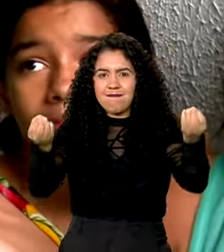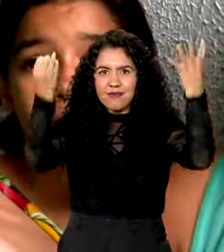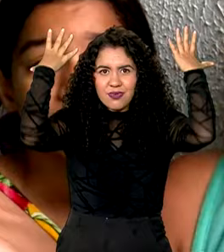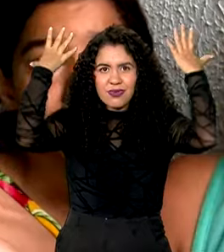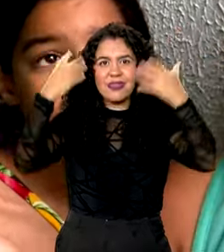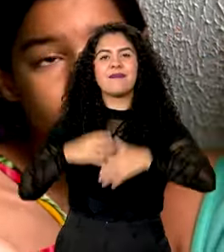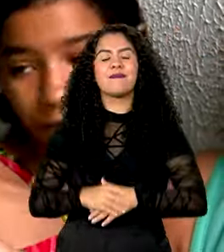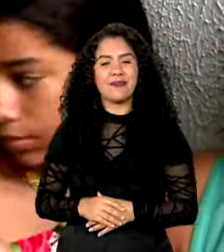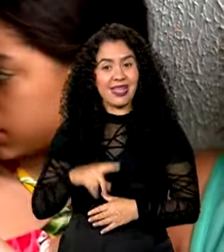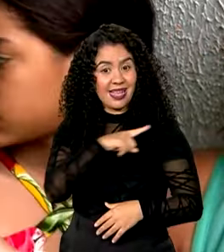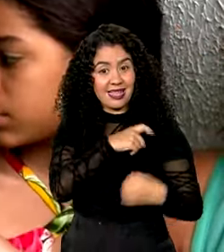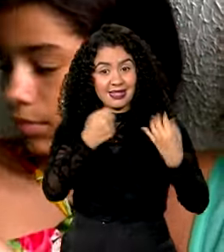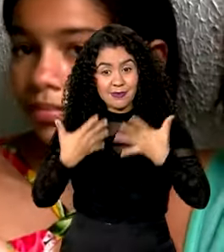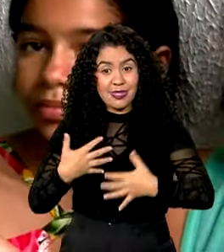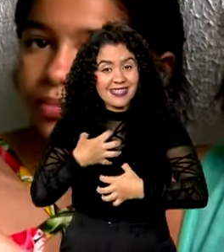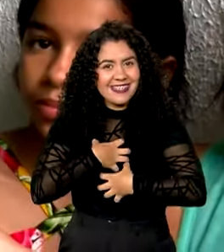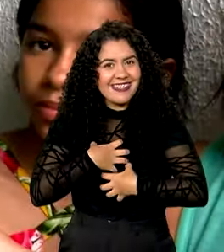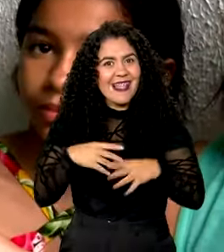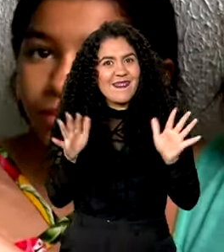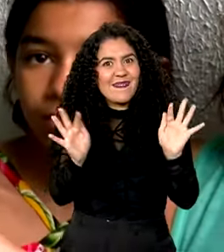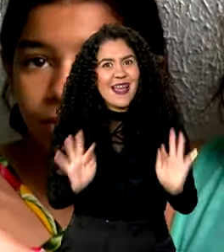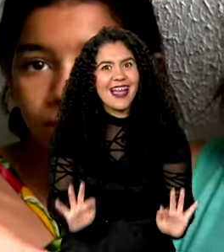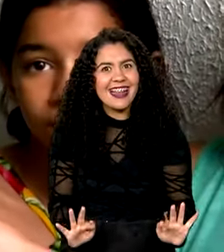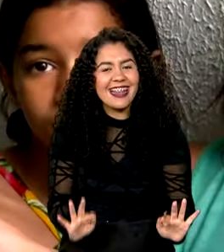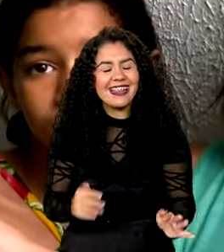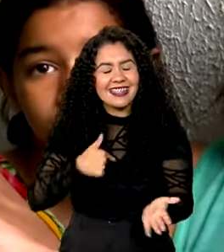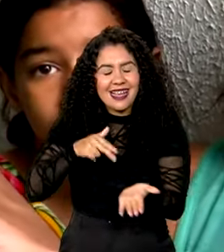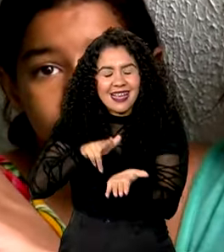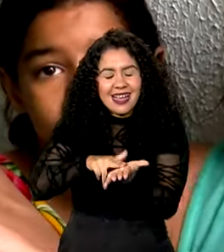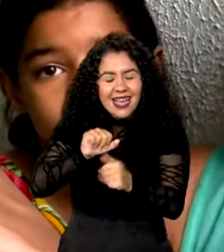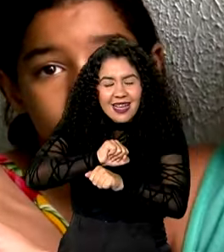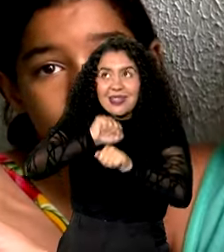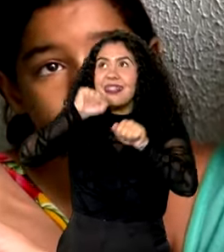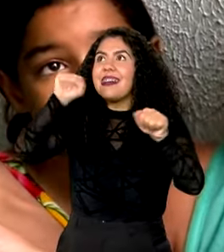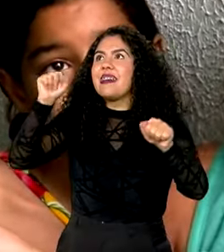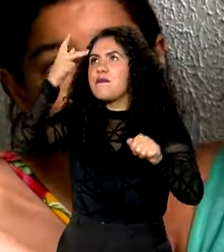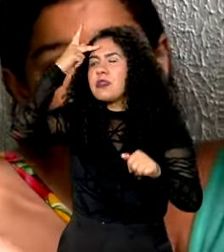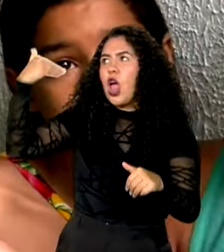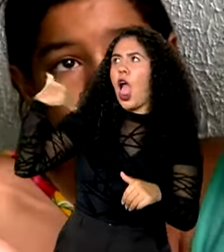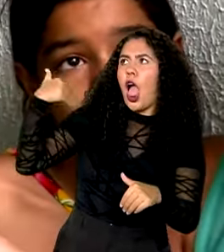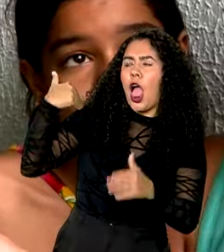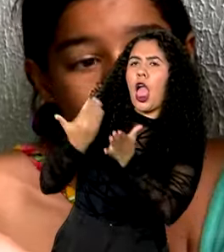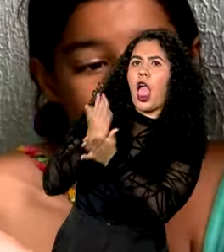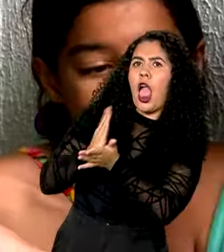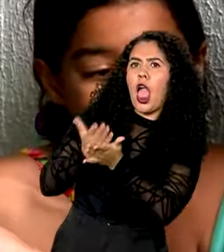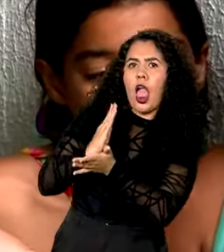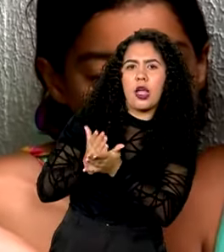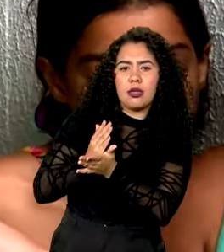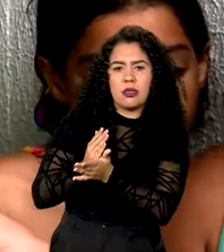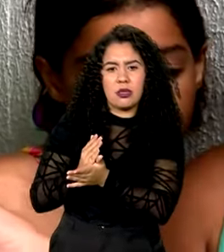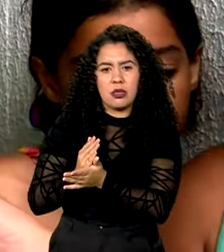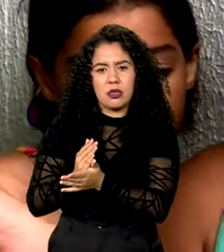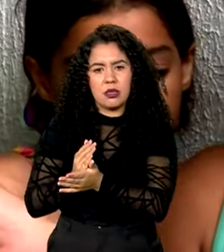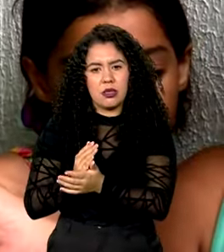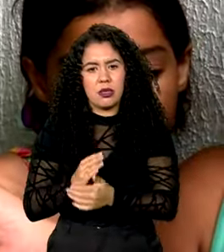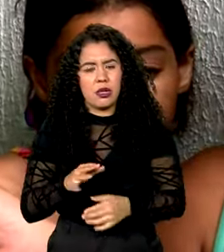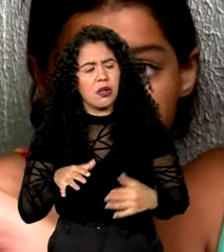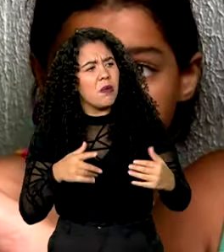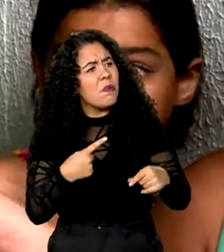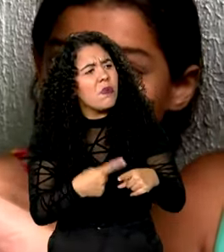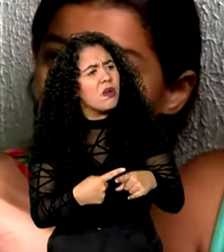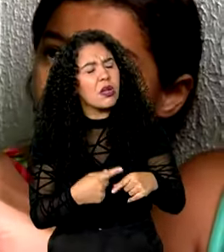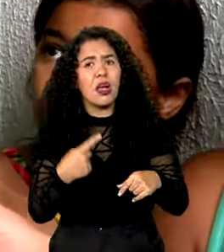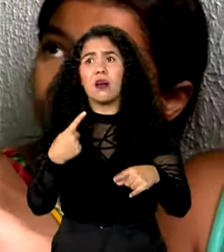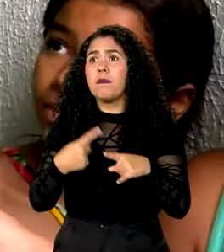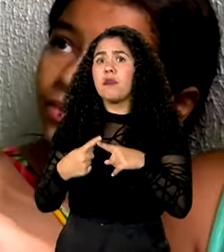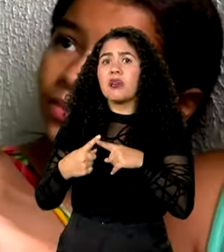está muito feliz, muito contente que ainda vai dormir e saber que vai se acordar no outro dia. Por que? Lá vocês tinham dúvidas se acordava no outro dia? É porque a